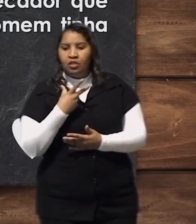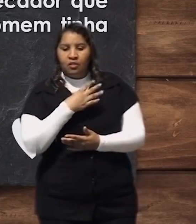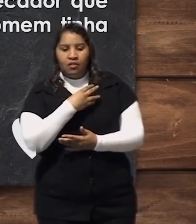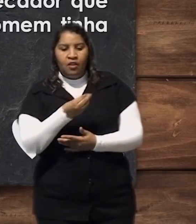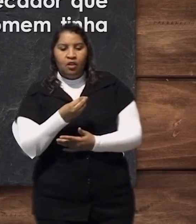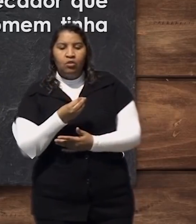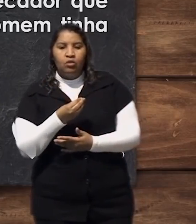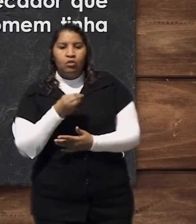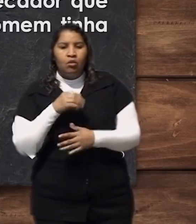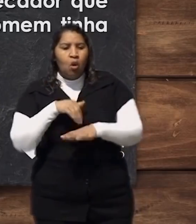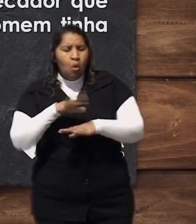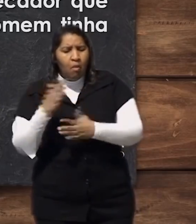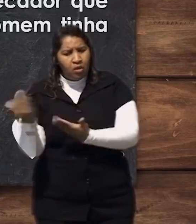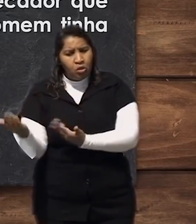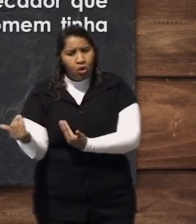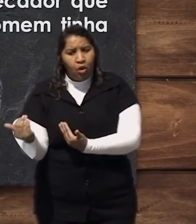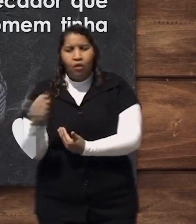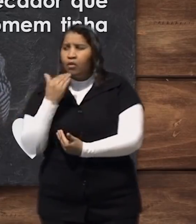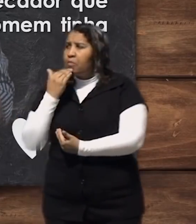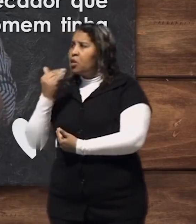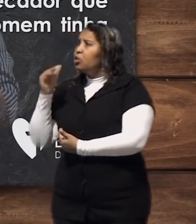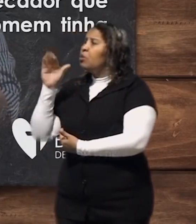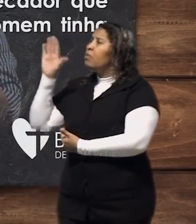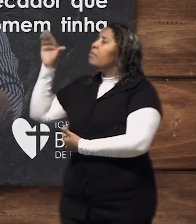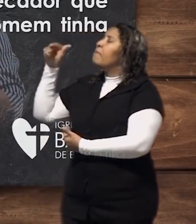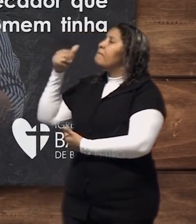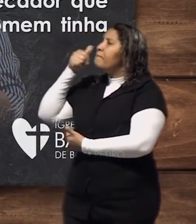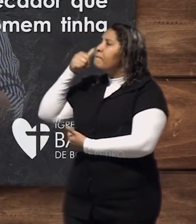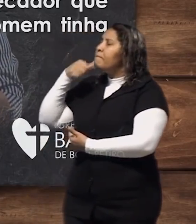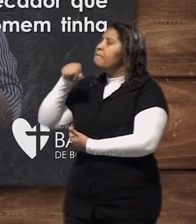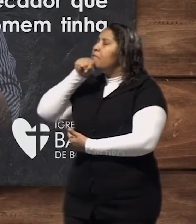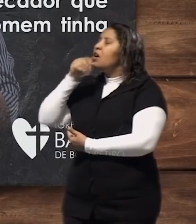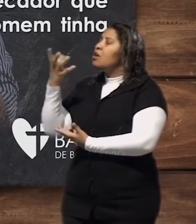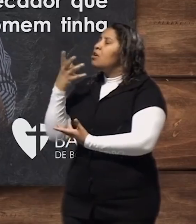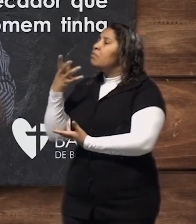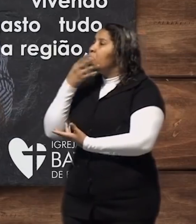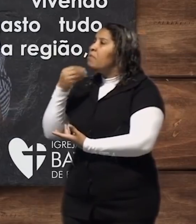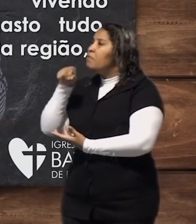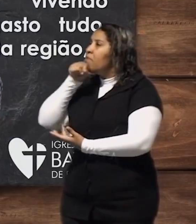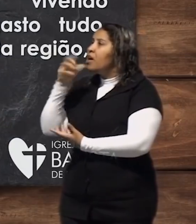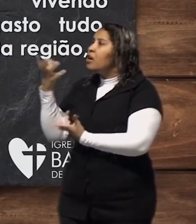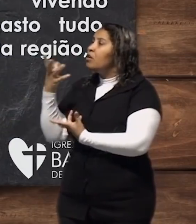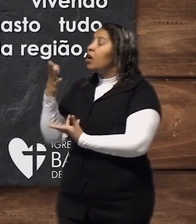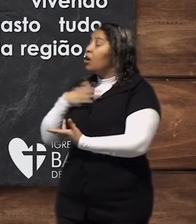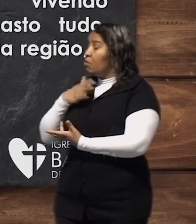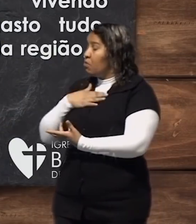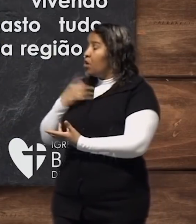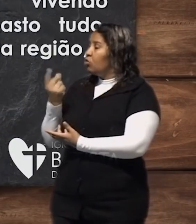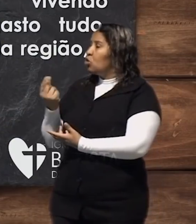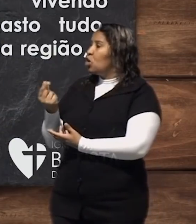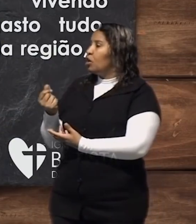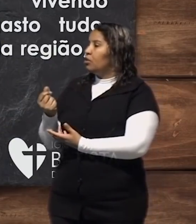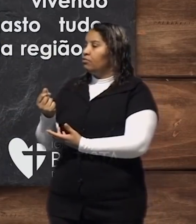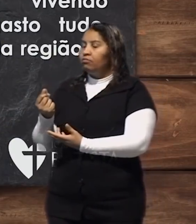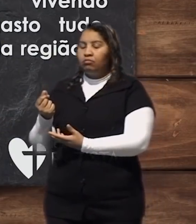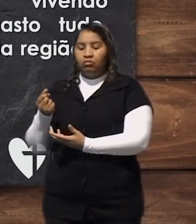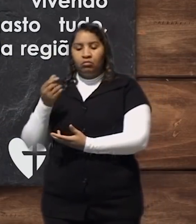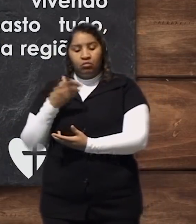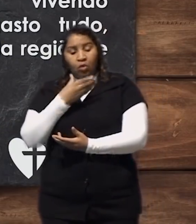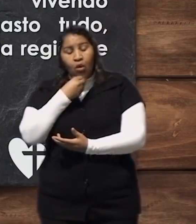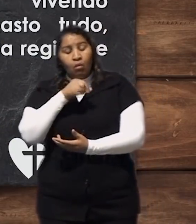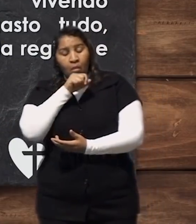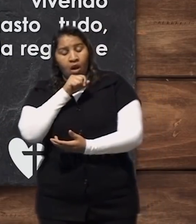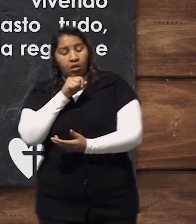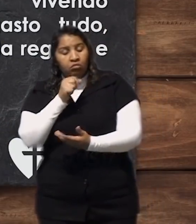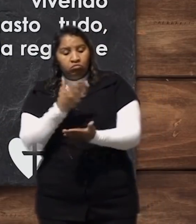parte da herança assim ele repartiu sua propriedade e entre eles há não muito tempo depois o